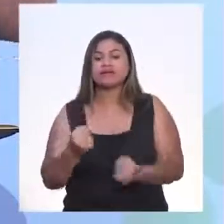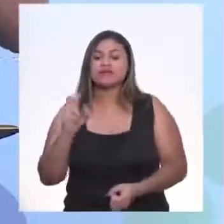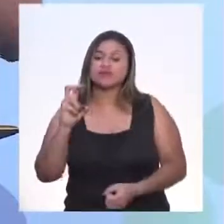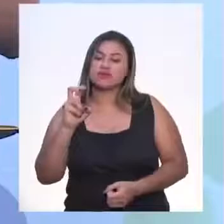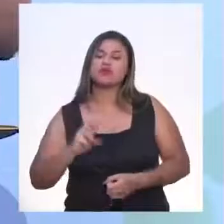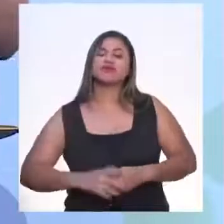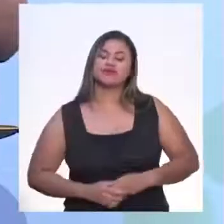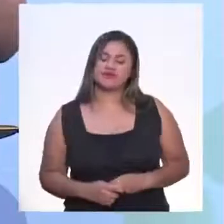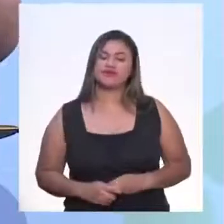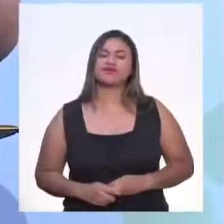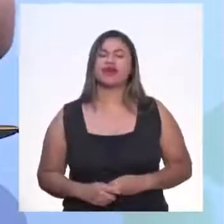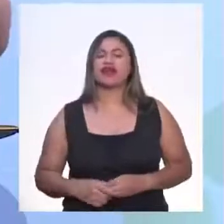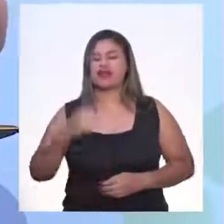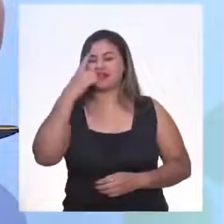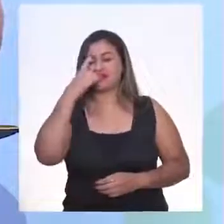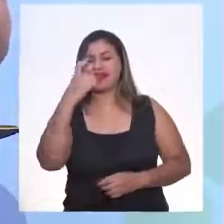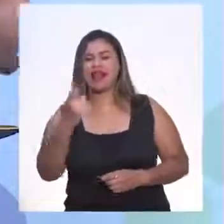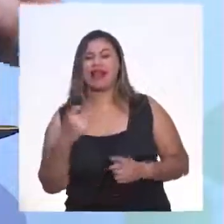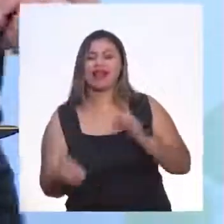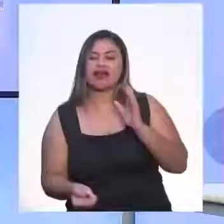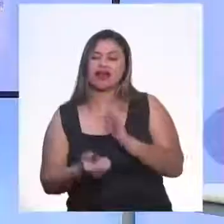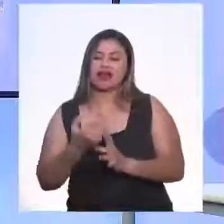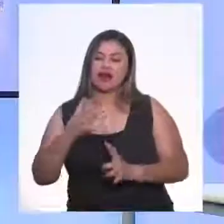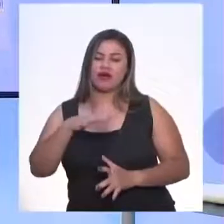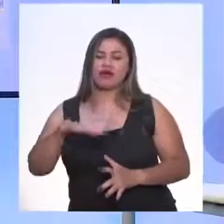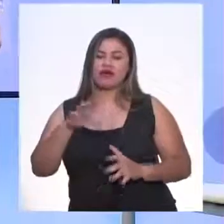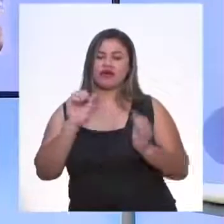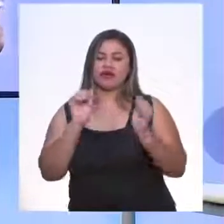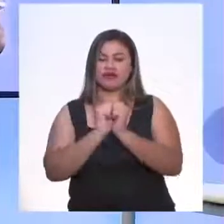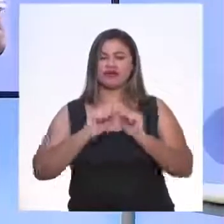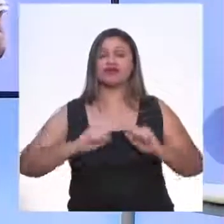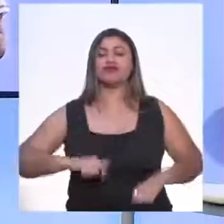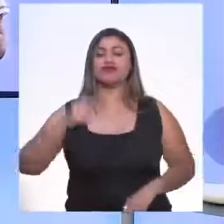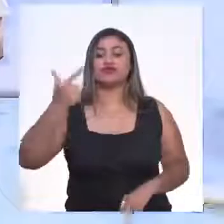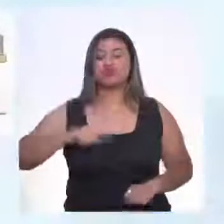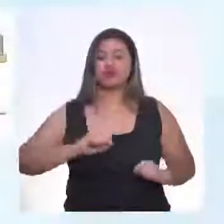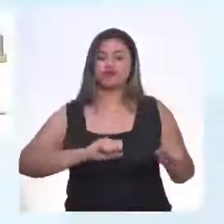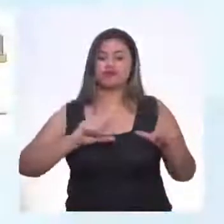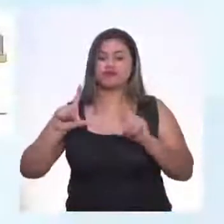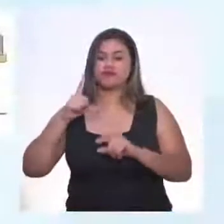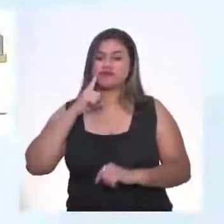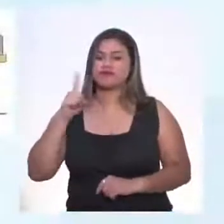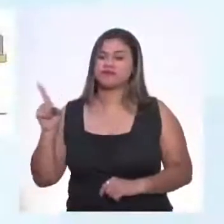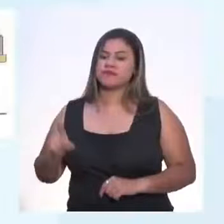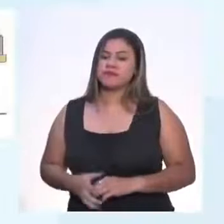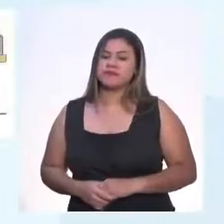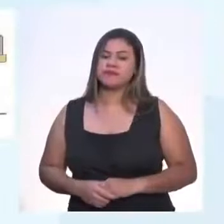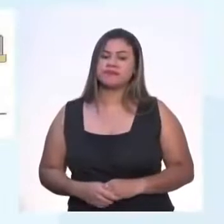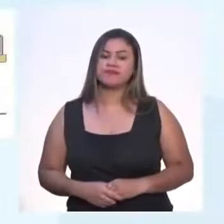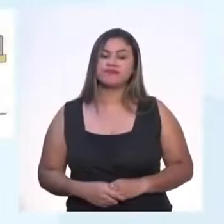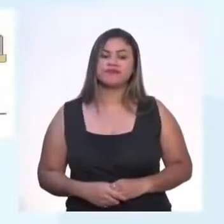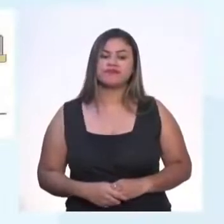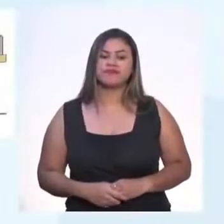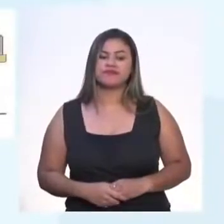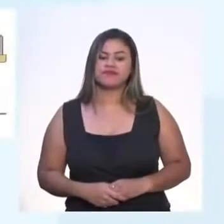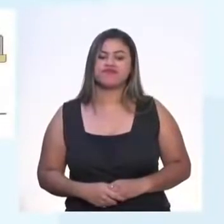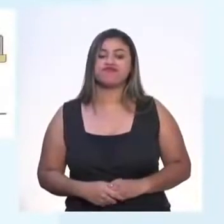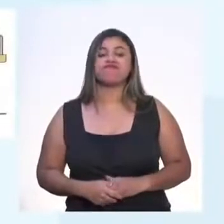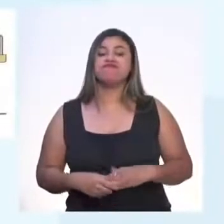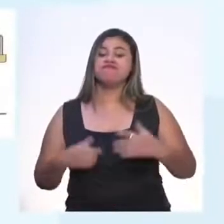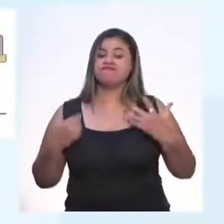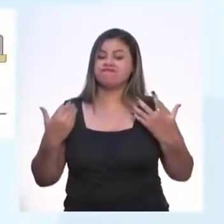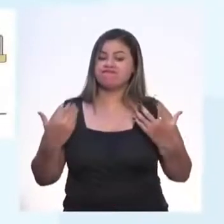montei para vocês identificarem, beleza? Pode voltar na telinha para eles, diretor? Então na telinha ele fala assim, ó. Neste